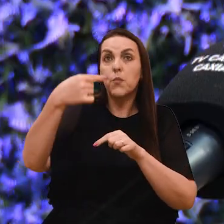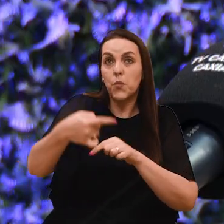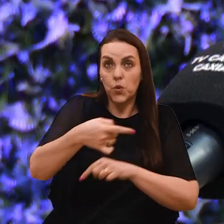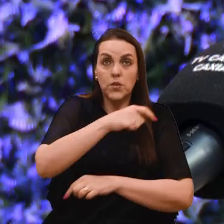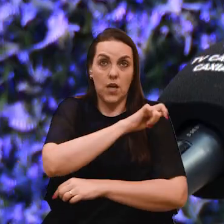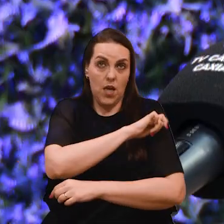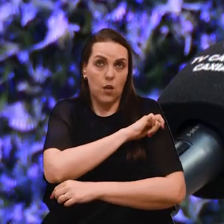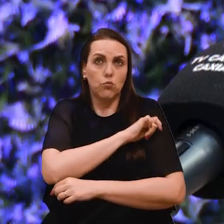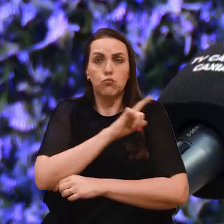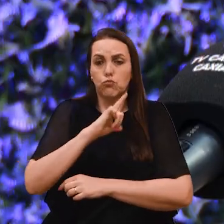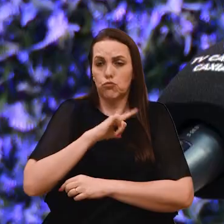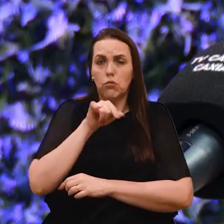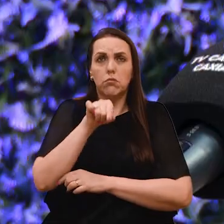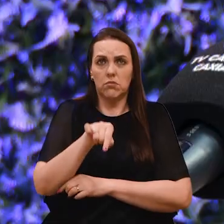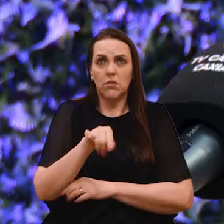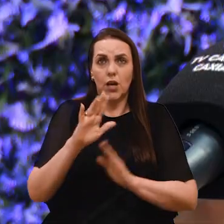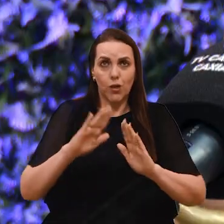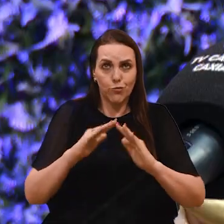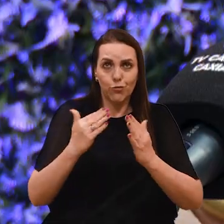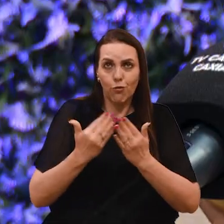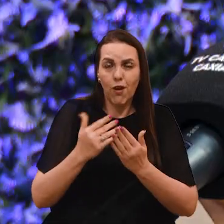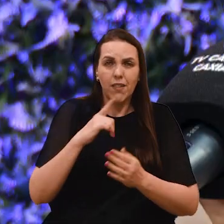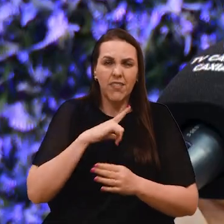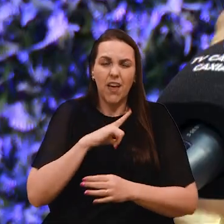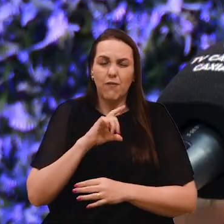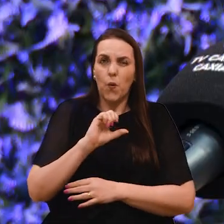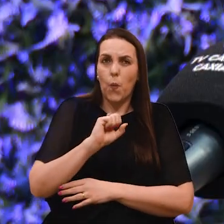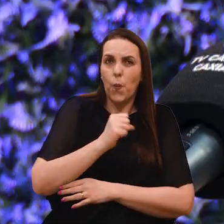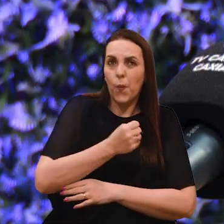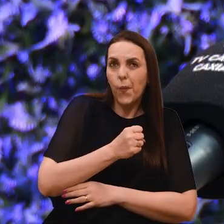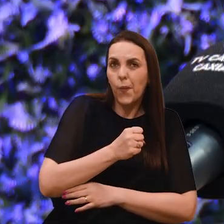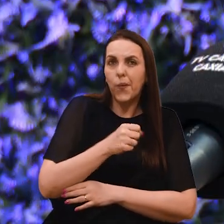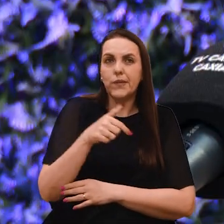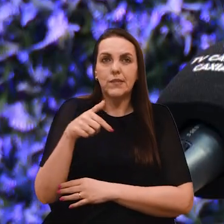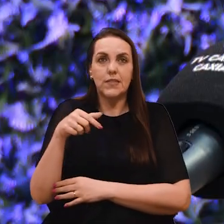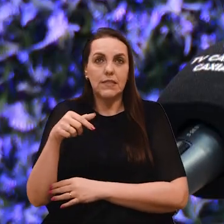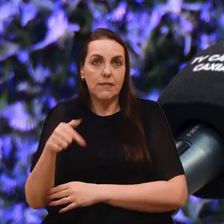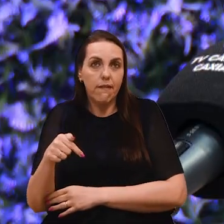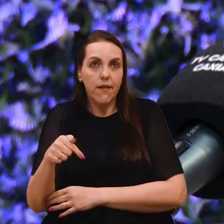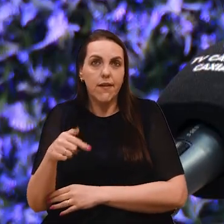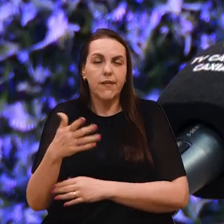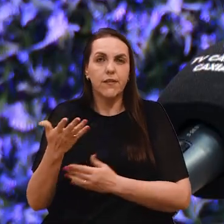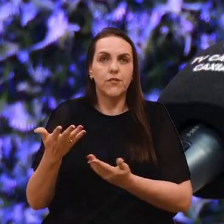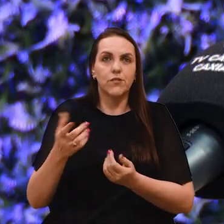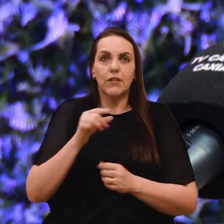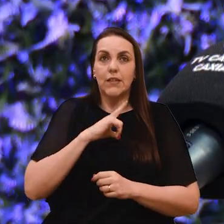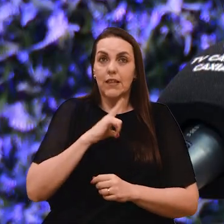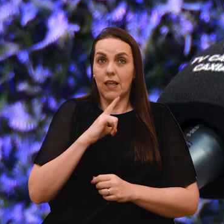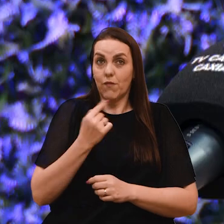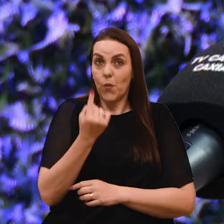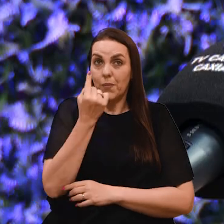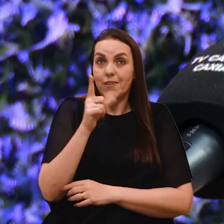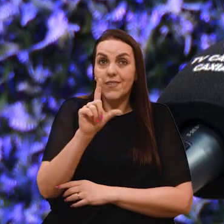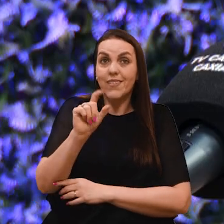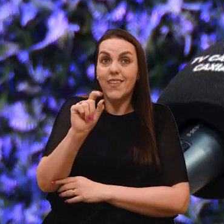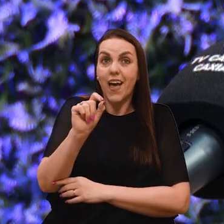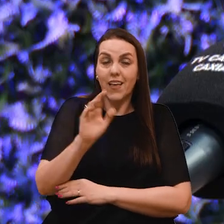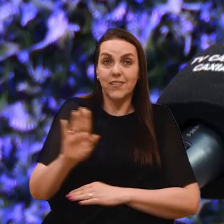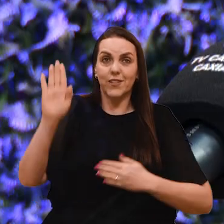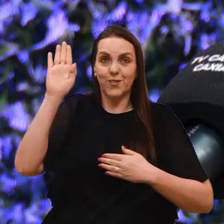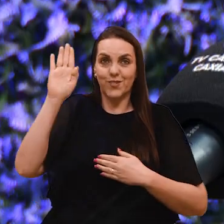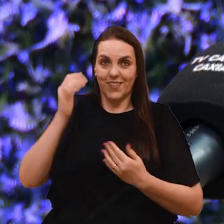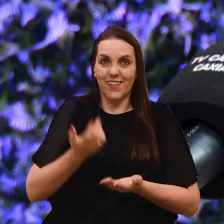Tinha a escola que teve 8, 7... Teve uma, acho que teve 10 candidatos,